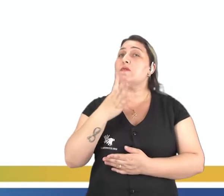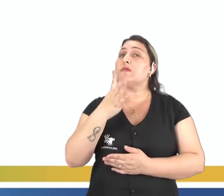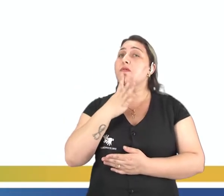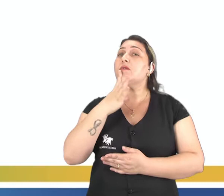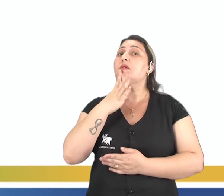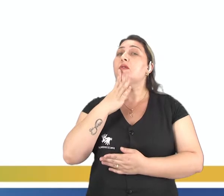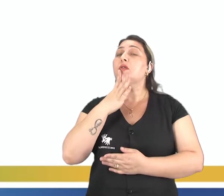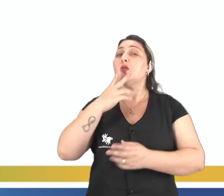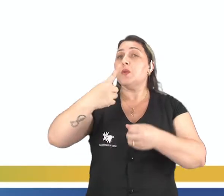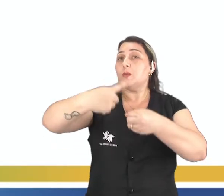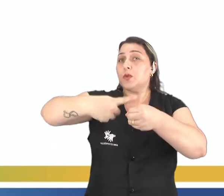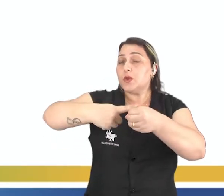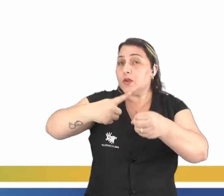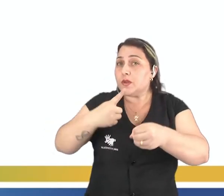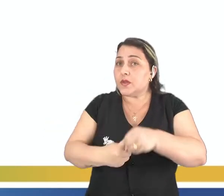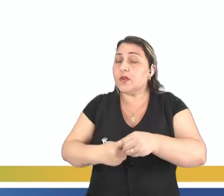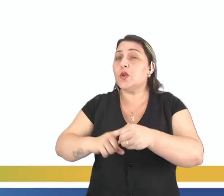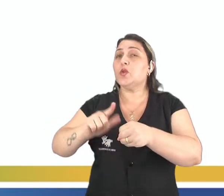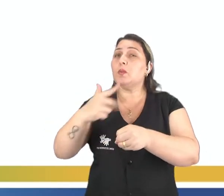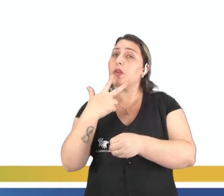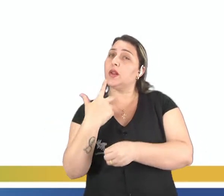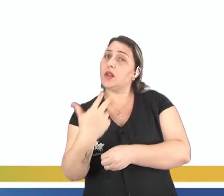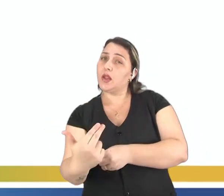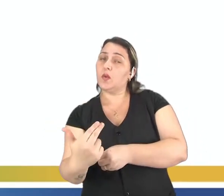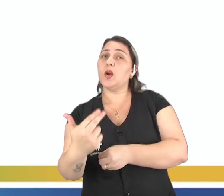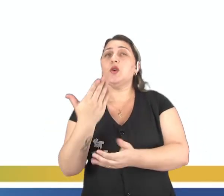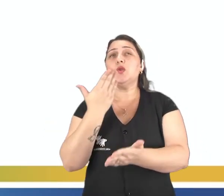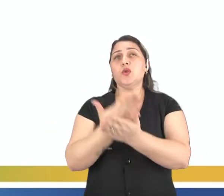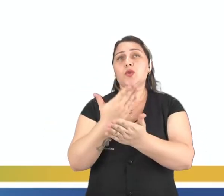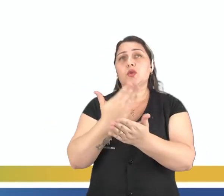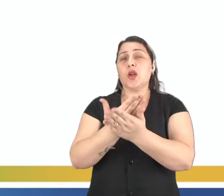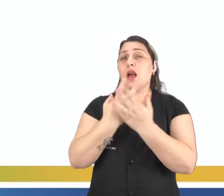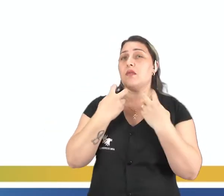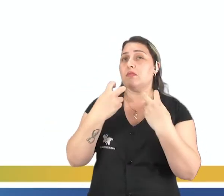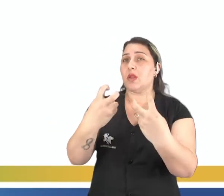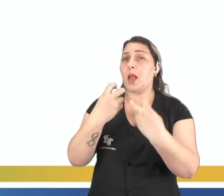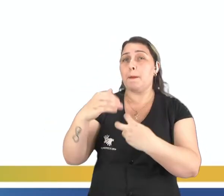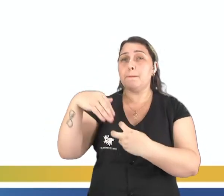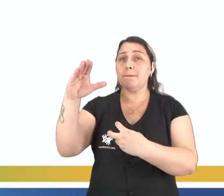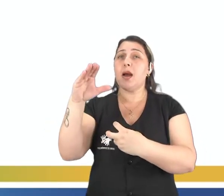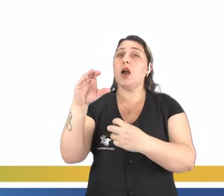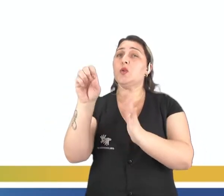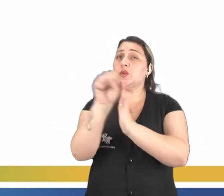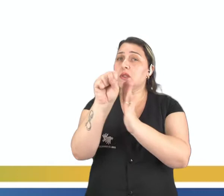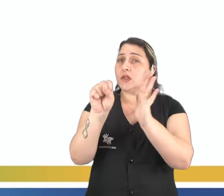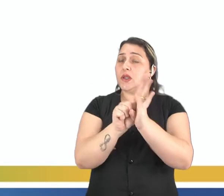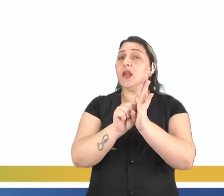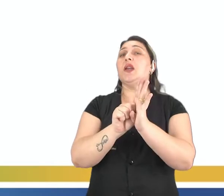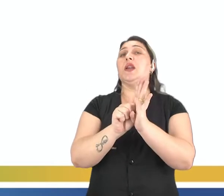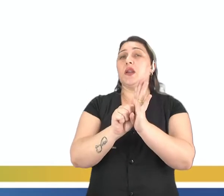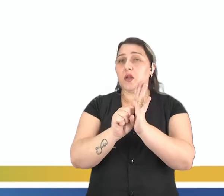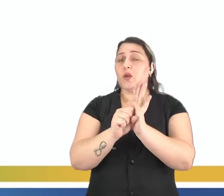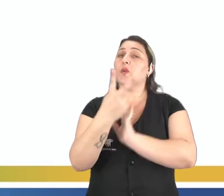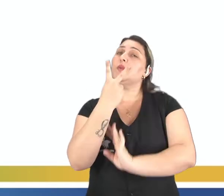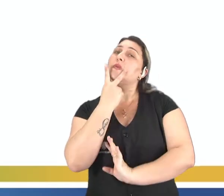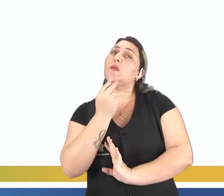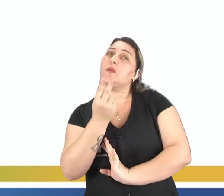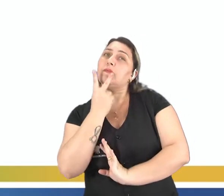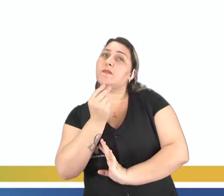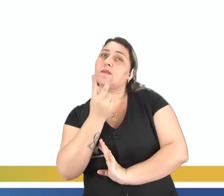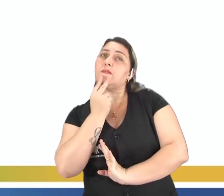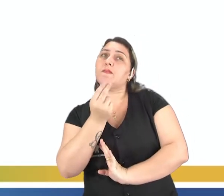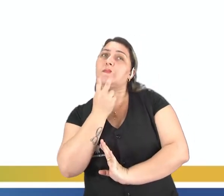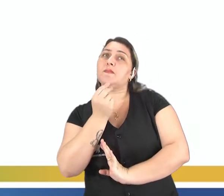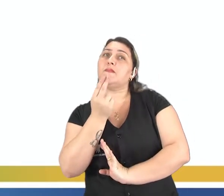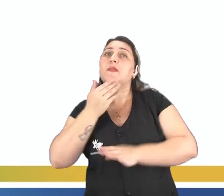exterior, traduzido para inúmeras línguas, estudado e aclamado por mais de um século, Joaquim Maria Machado de